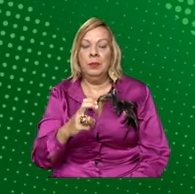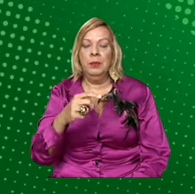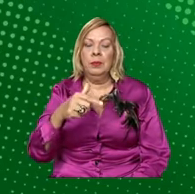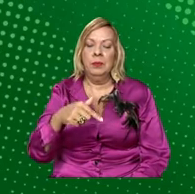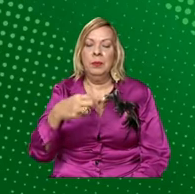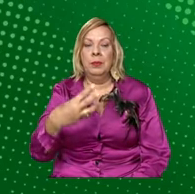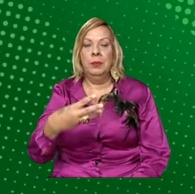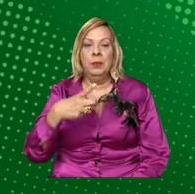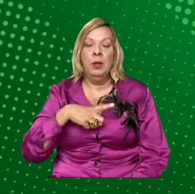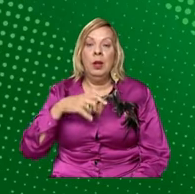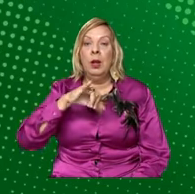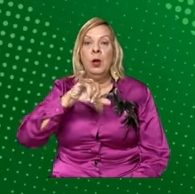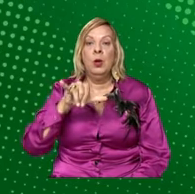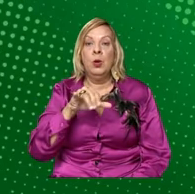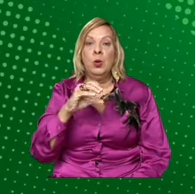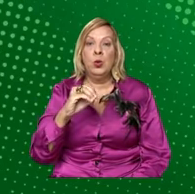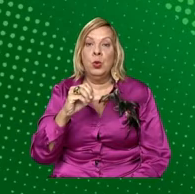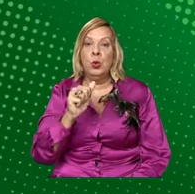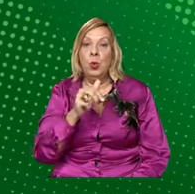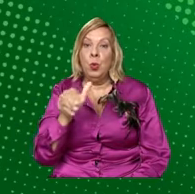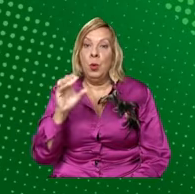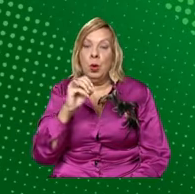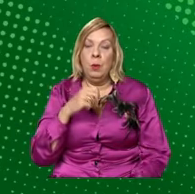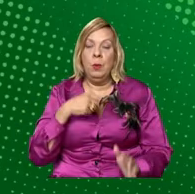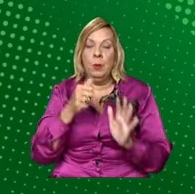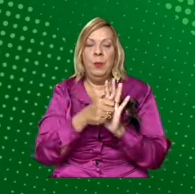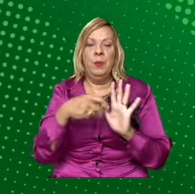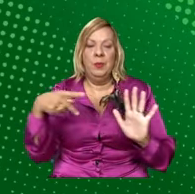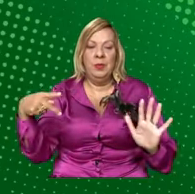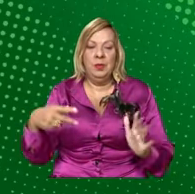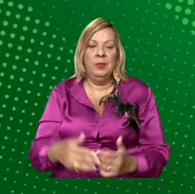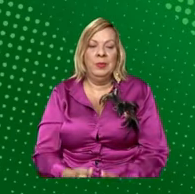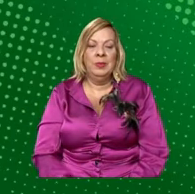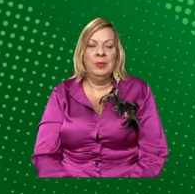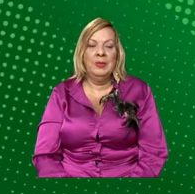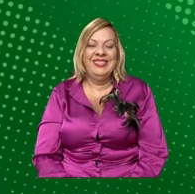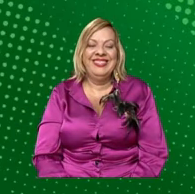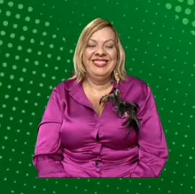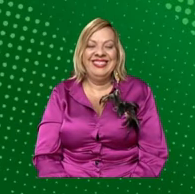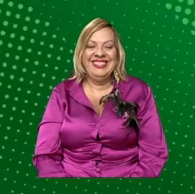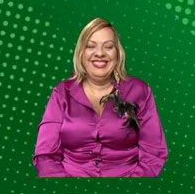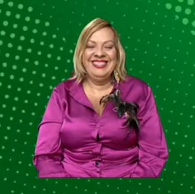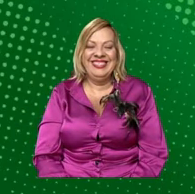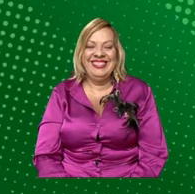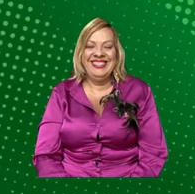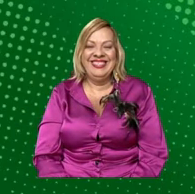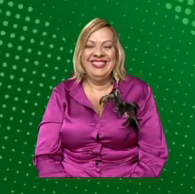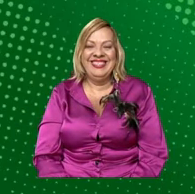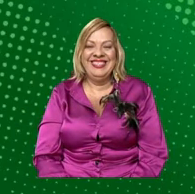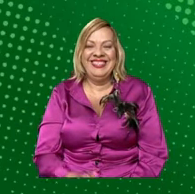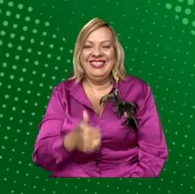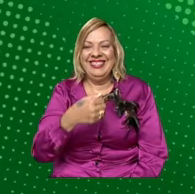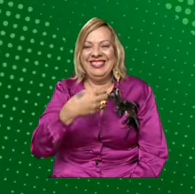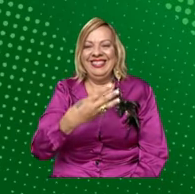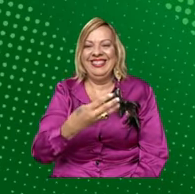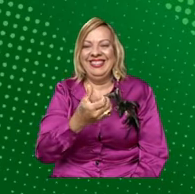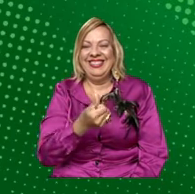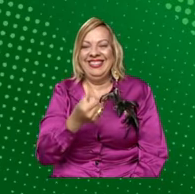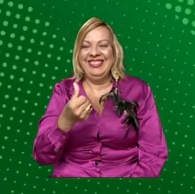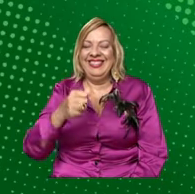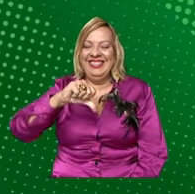0753573. João Bosco, pelo aplicativo, tá levando R$500. Olha aí, minha gente, aqui também um